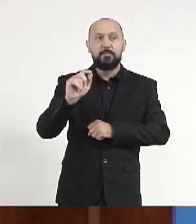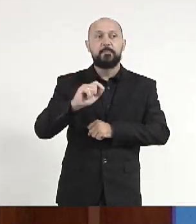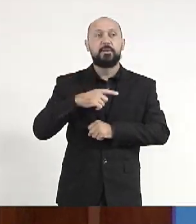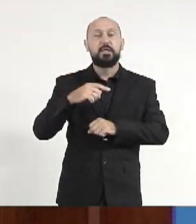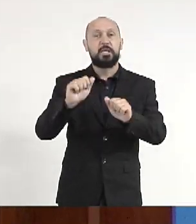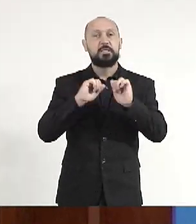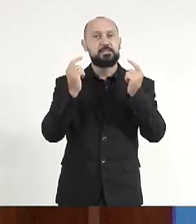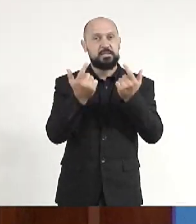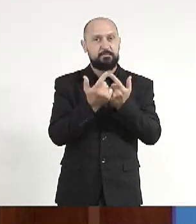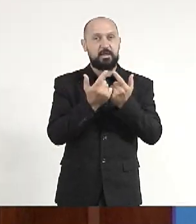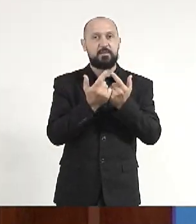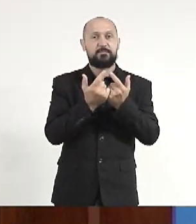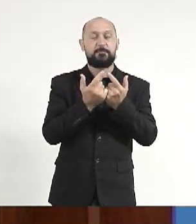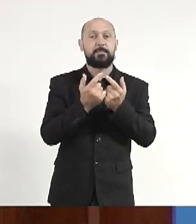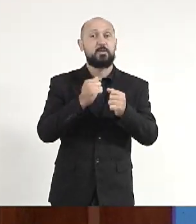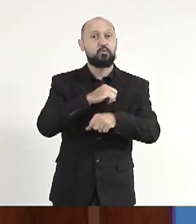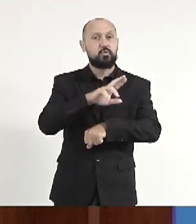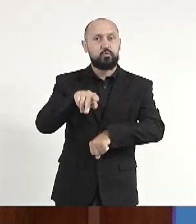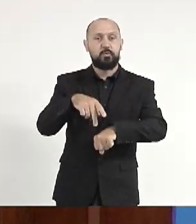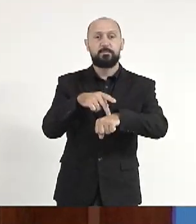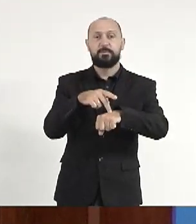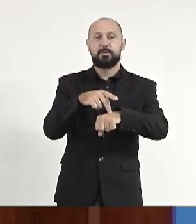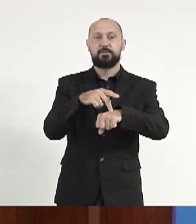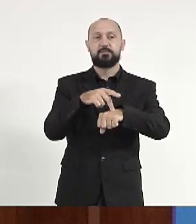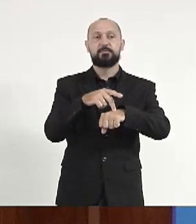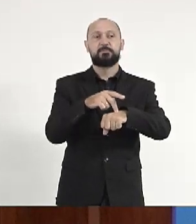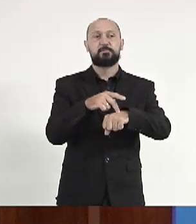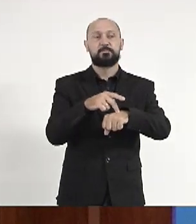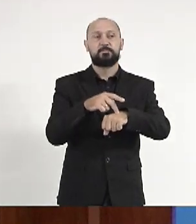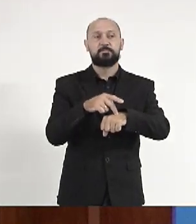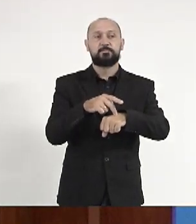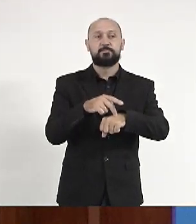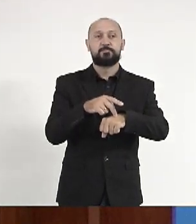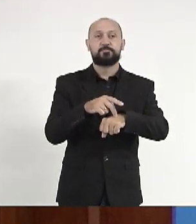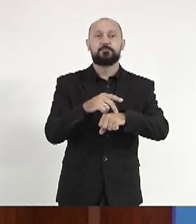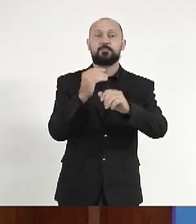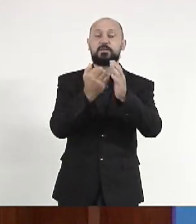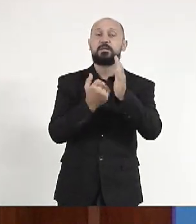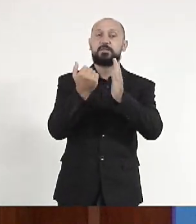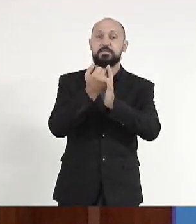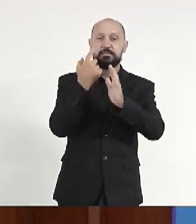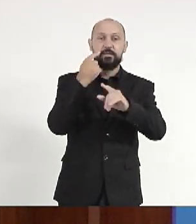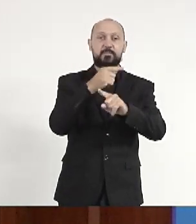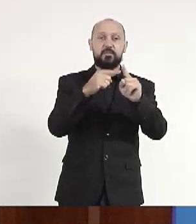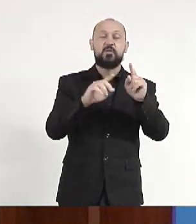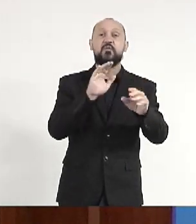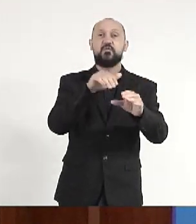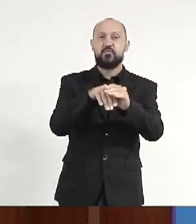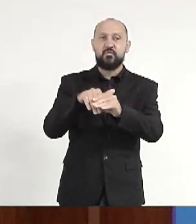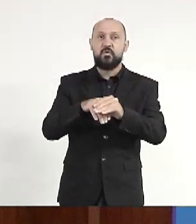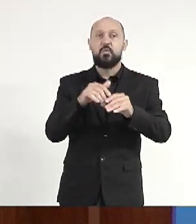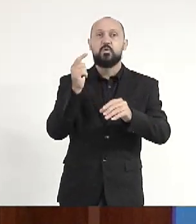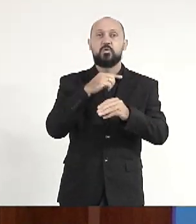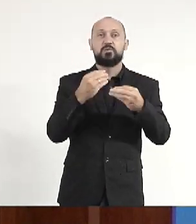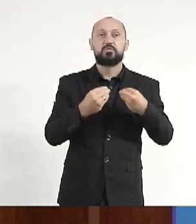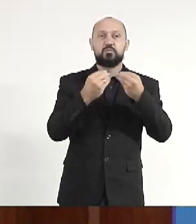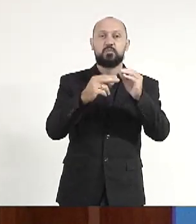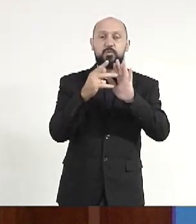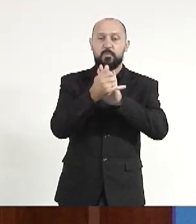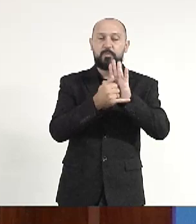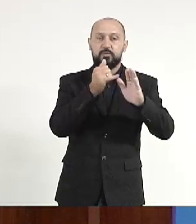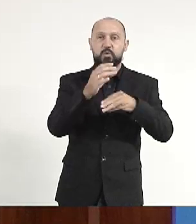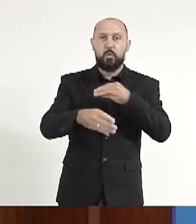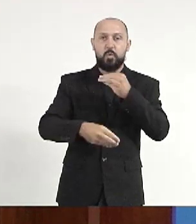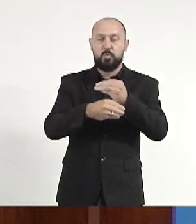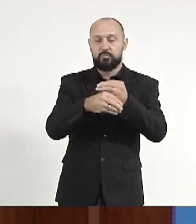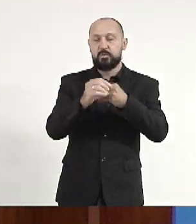as assembleias legislativas do país, caso mais da metade votem, possam tramitar um projeto de